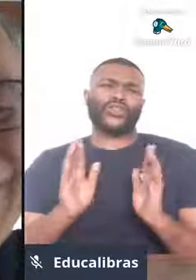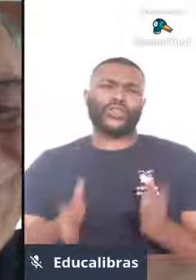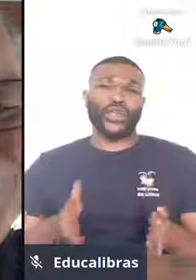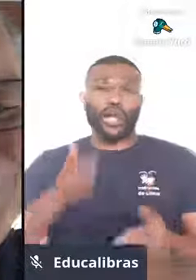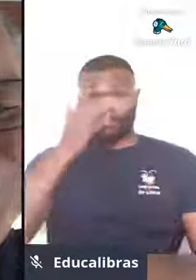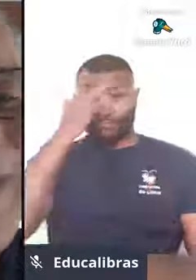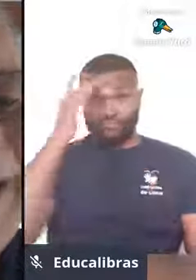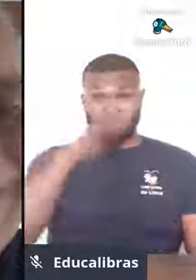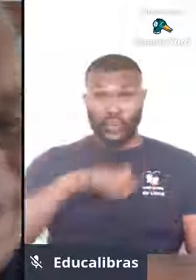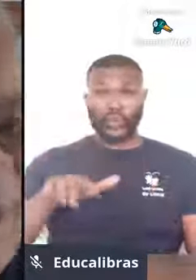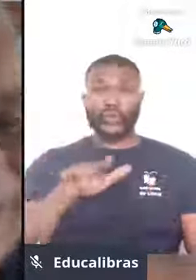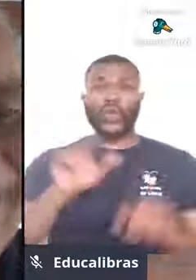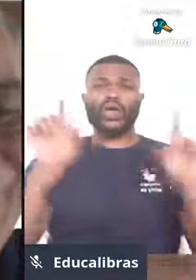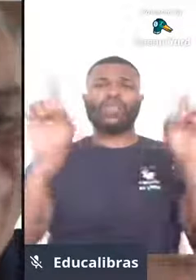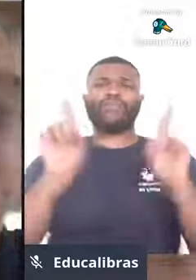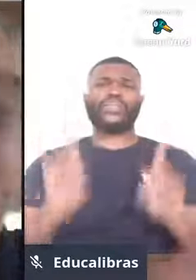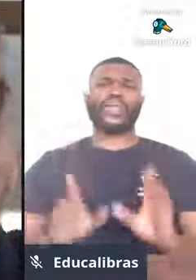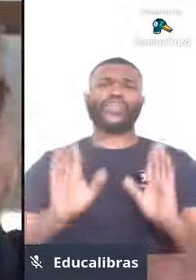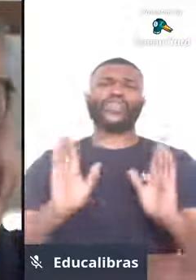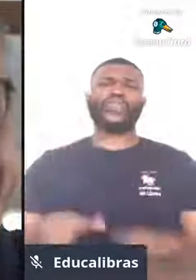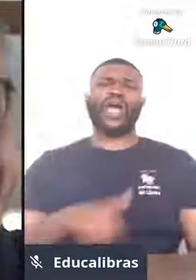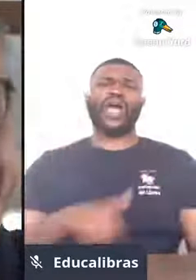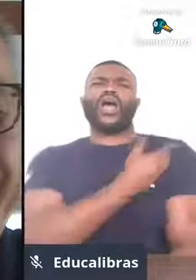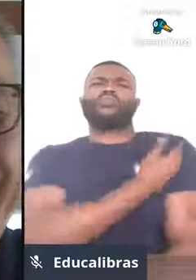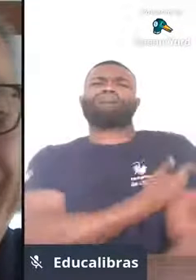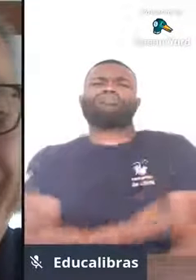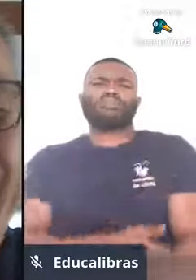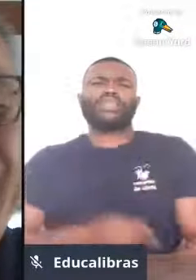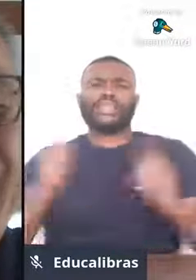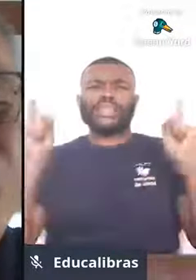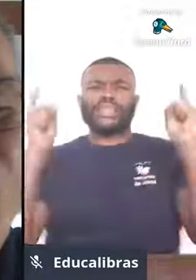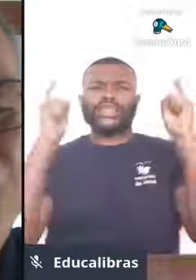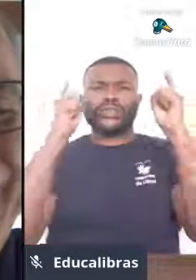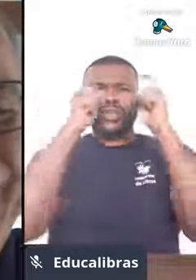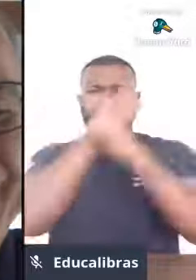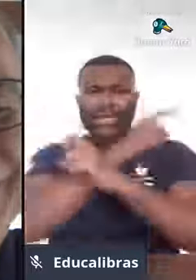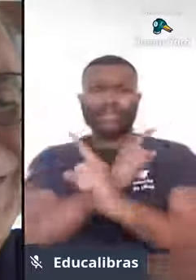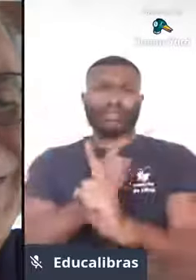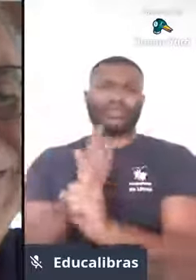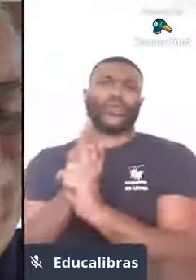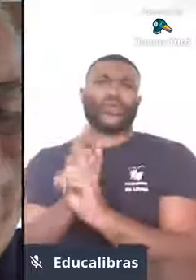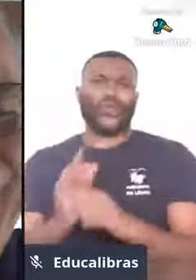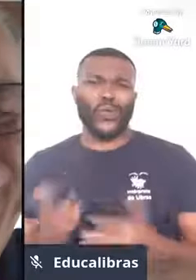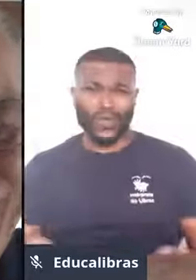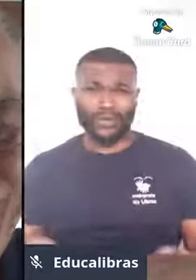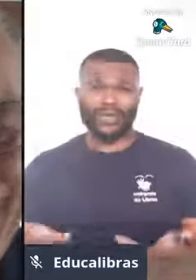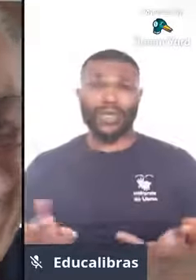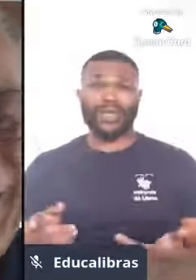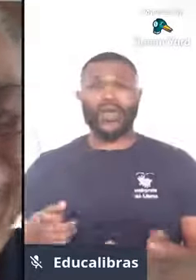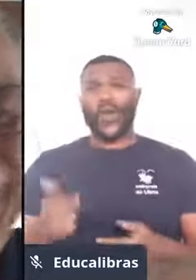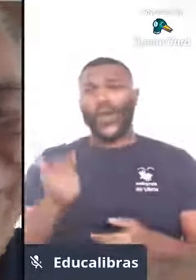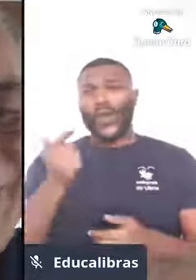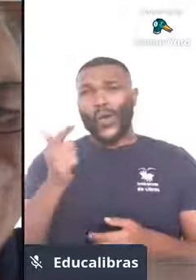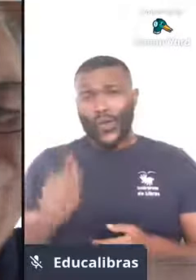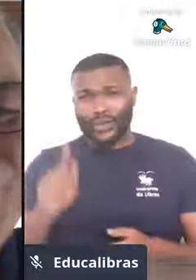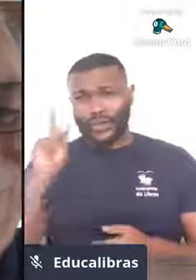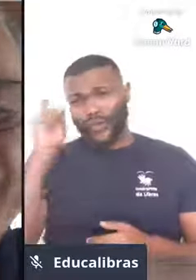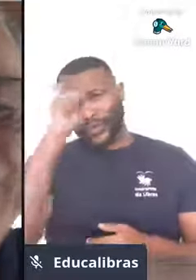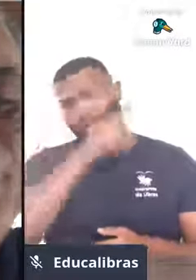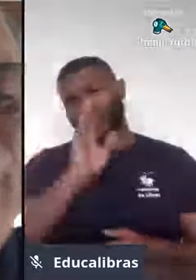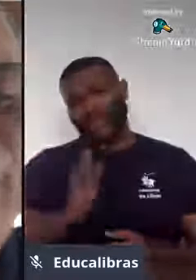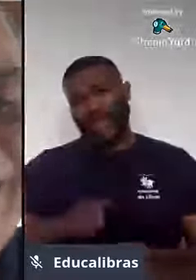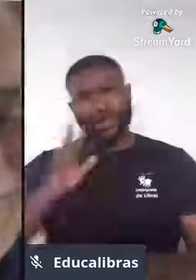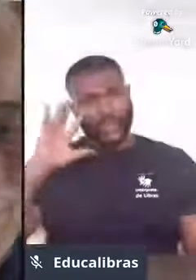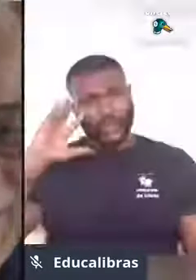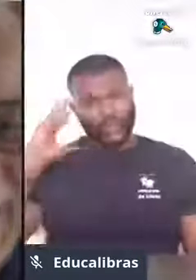já estão acostumadas a enfrentar dificuldades, né? Mais uma, a gente tira no peito. Mais uma, a